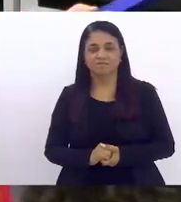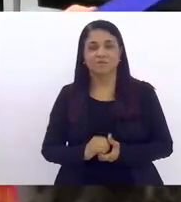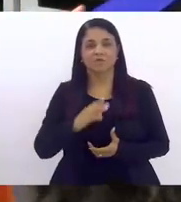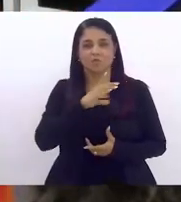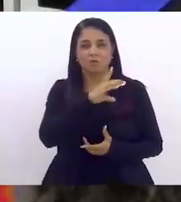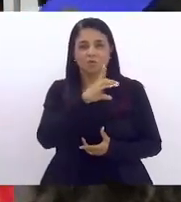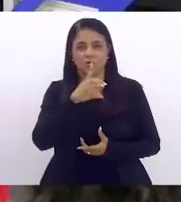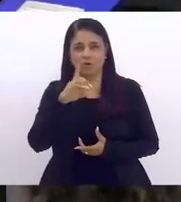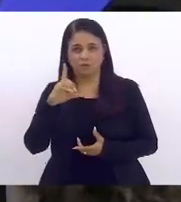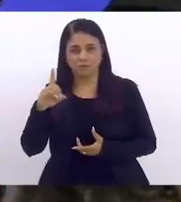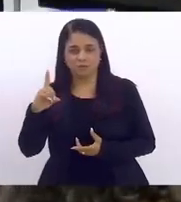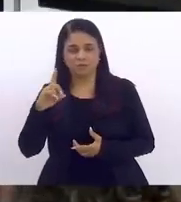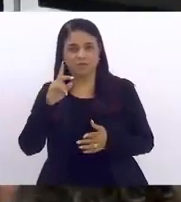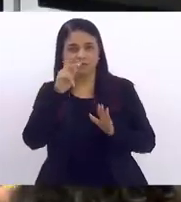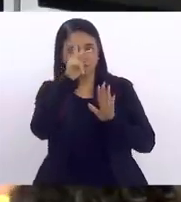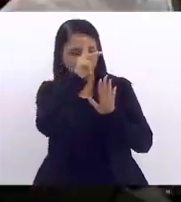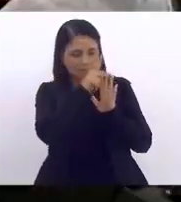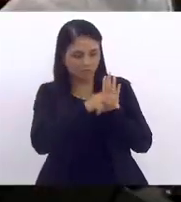Coordenação do projeto Acolher.